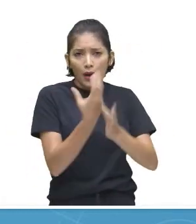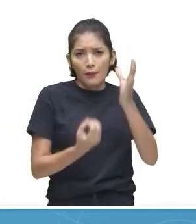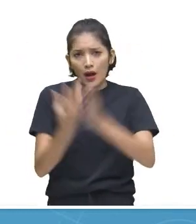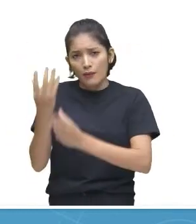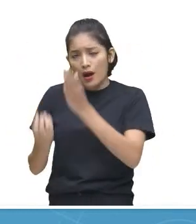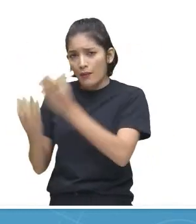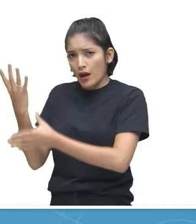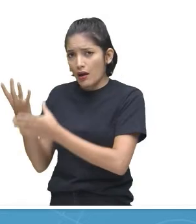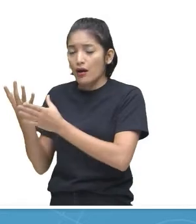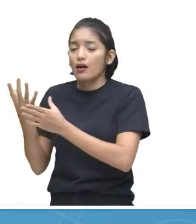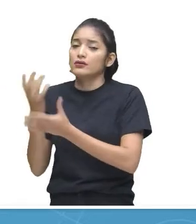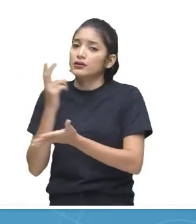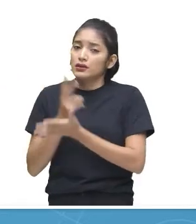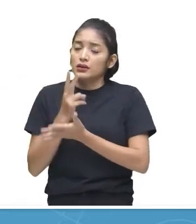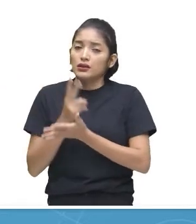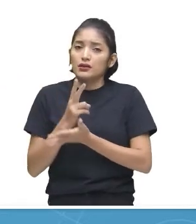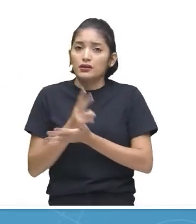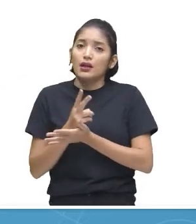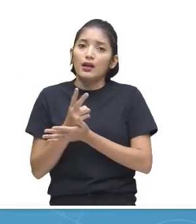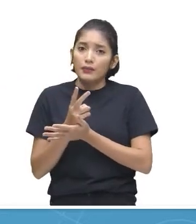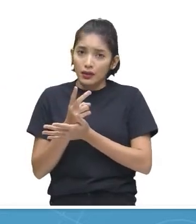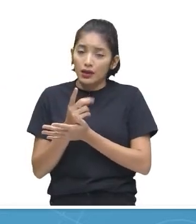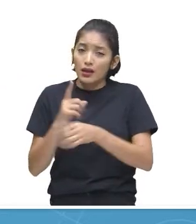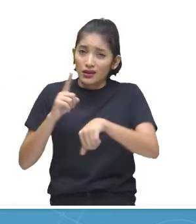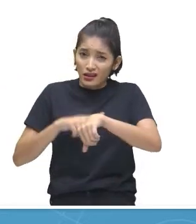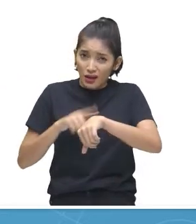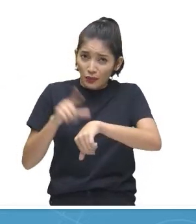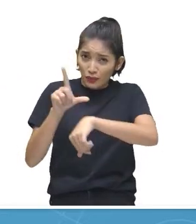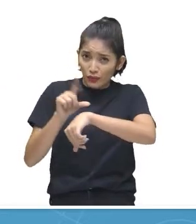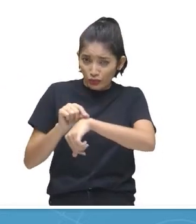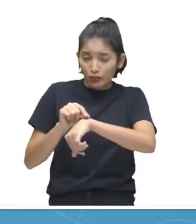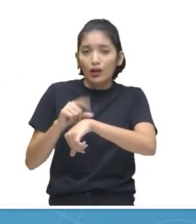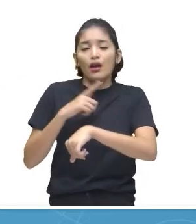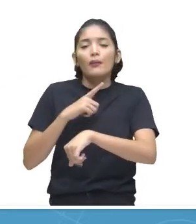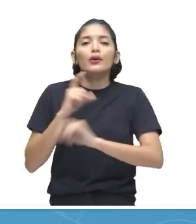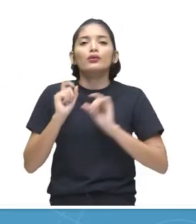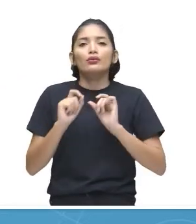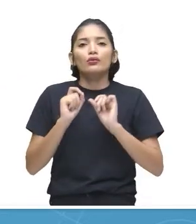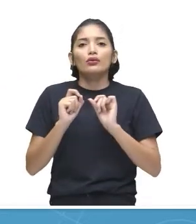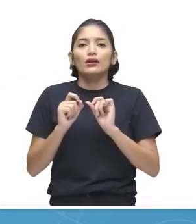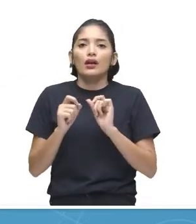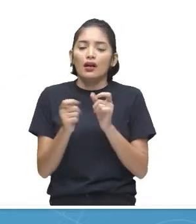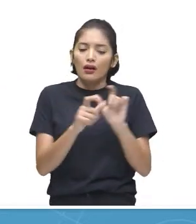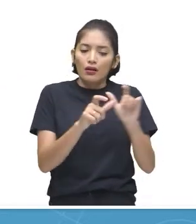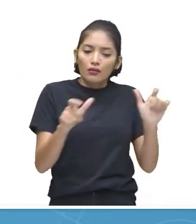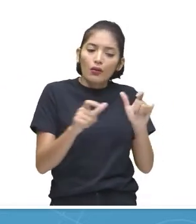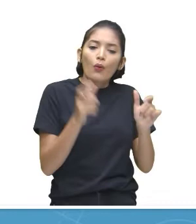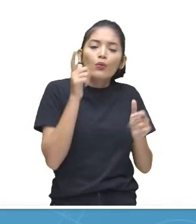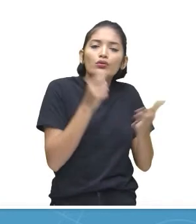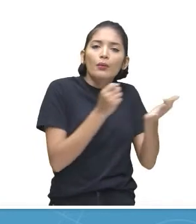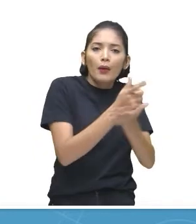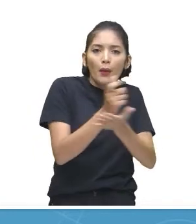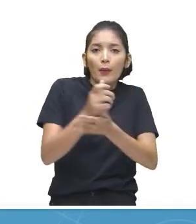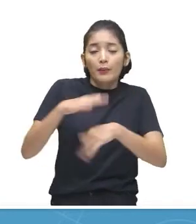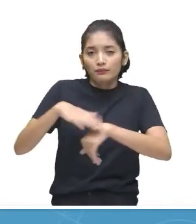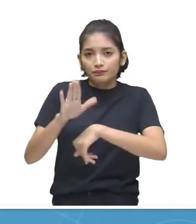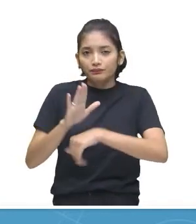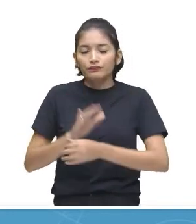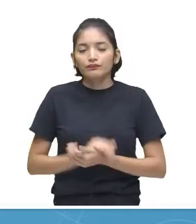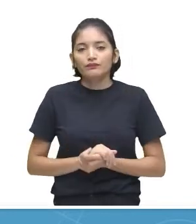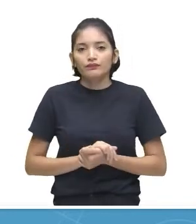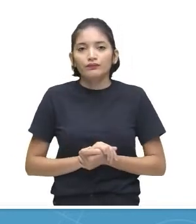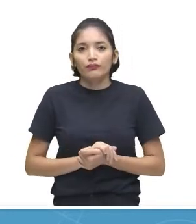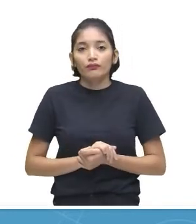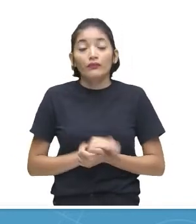seja, produzir cada vez mais em menos tempo, para poder ter maior o mercado consumidor. Vivemos, então, hoje,